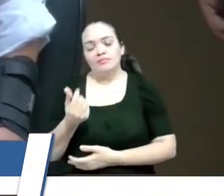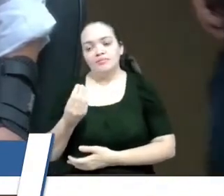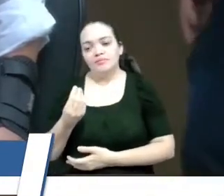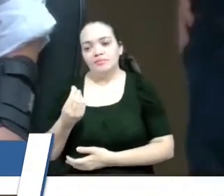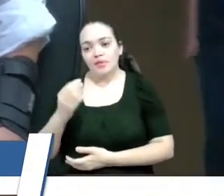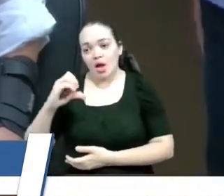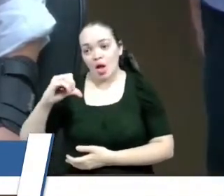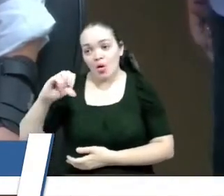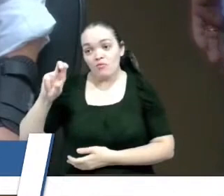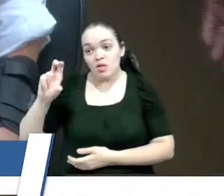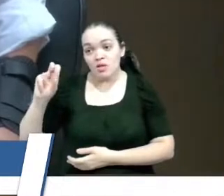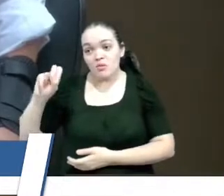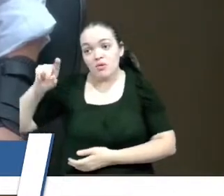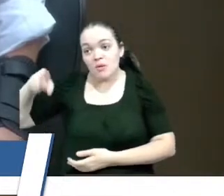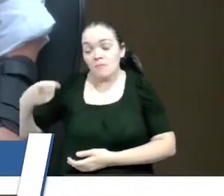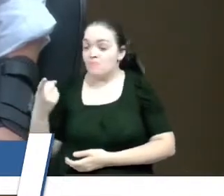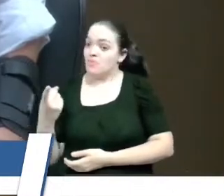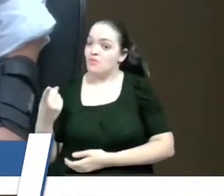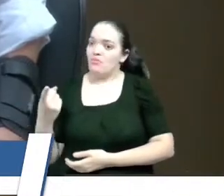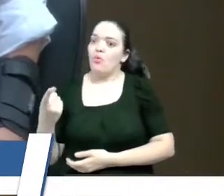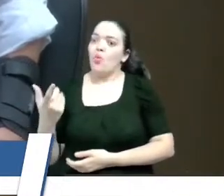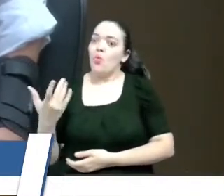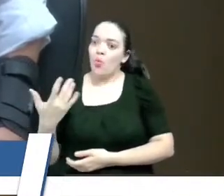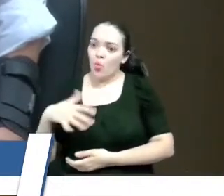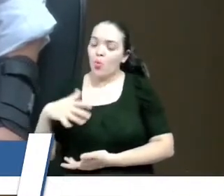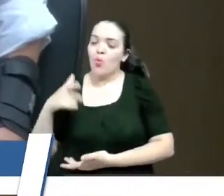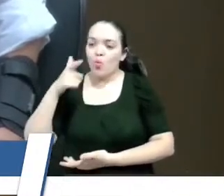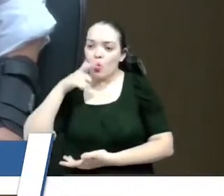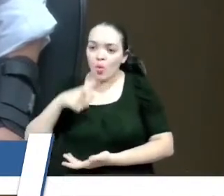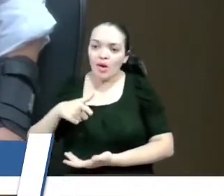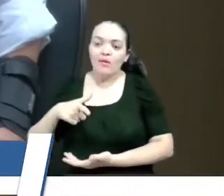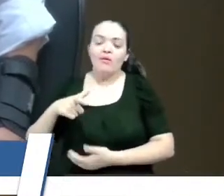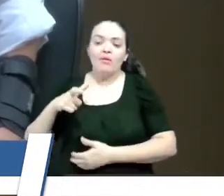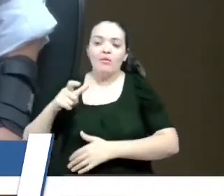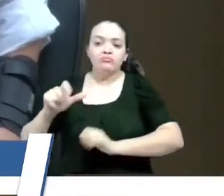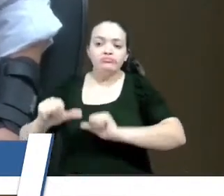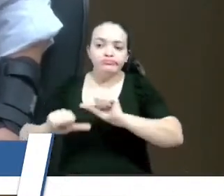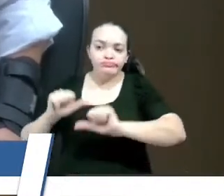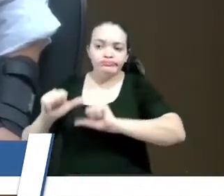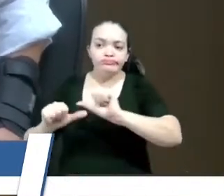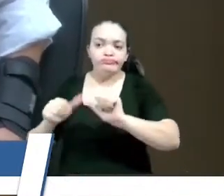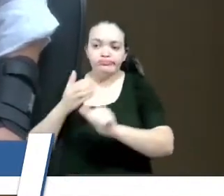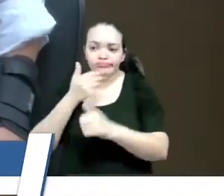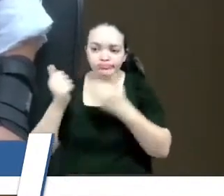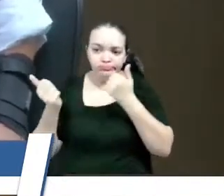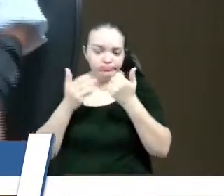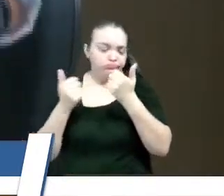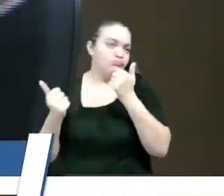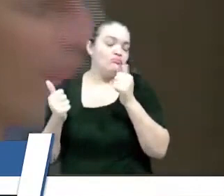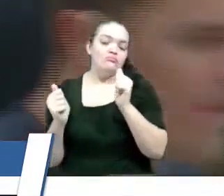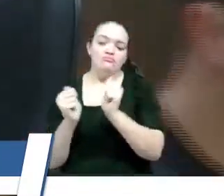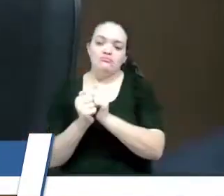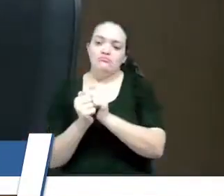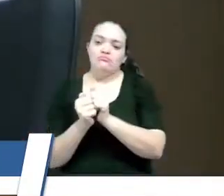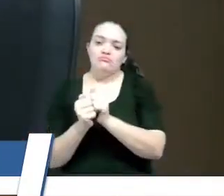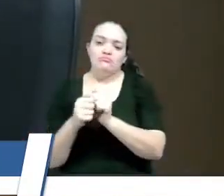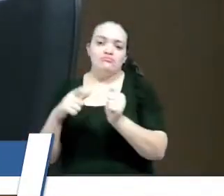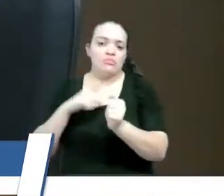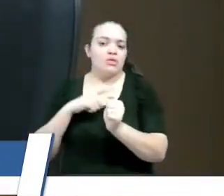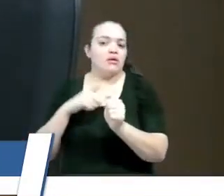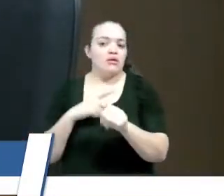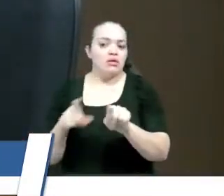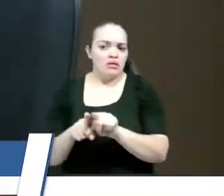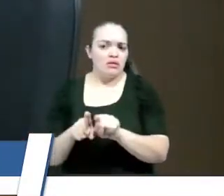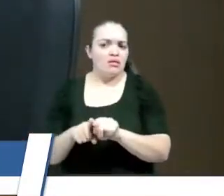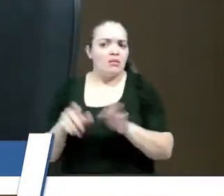950 mil para a usina de asfalto. Quer dizer, vai recuperar a usina de asfalto. E junto com essa usina tem que ter também o laboratório